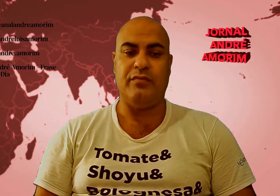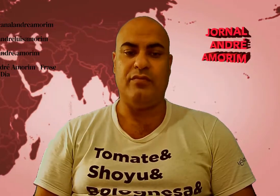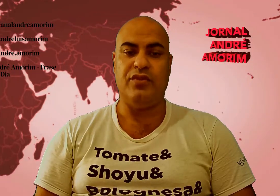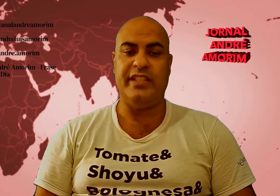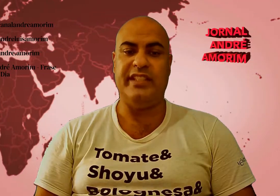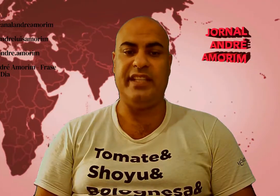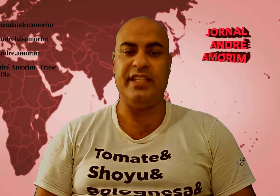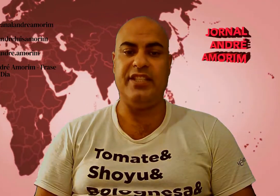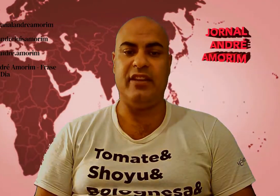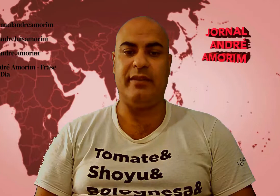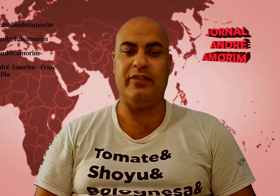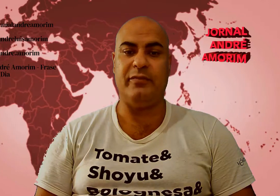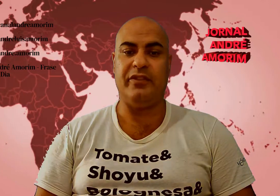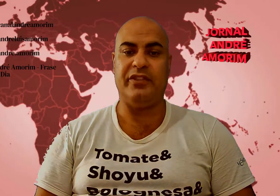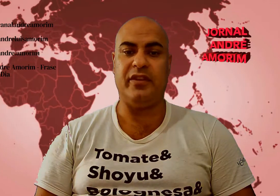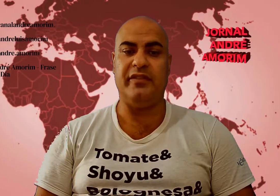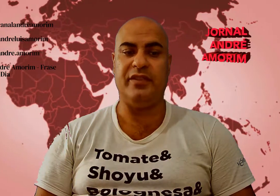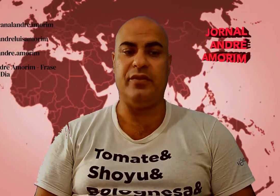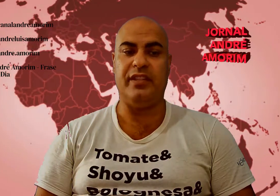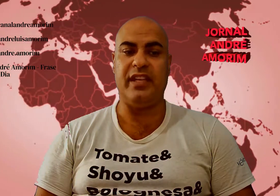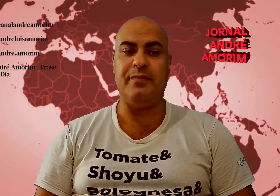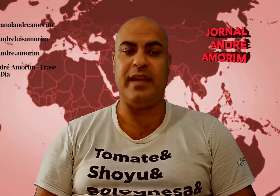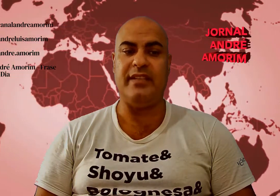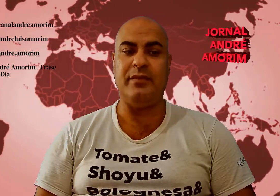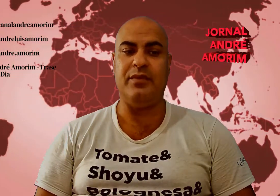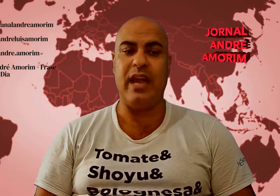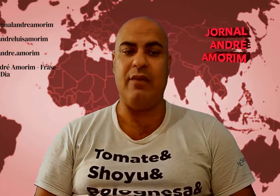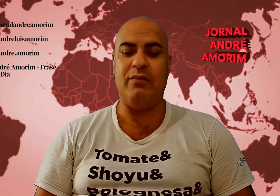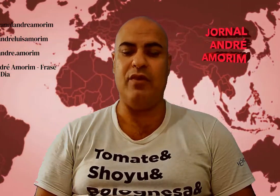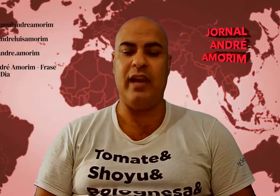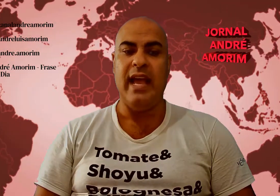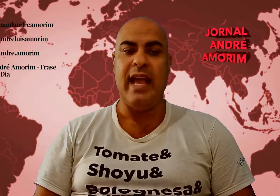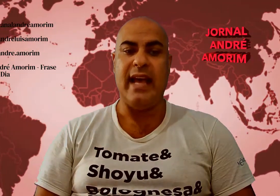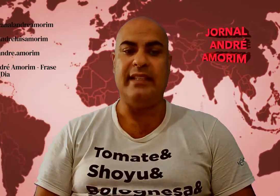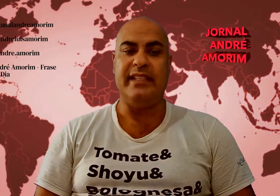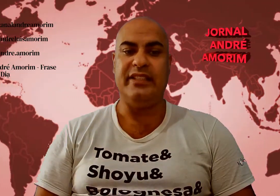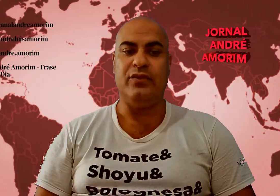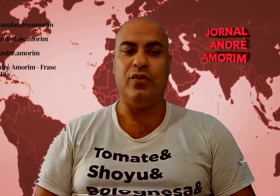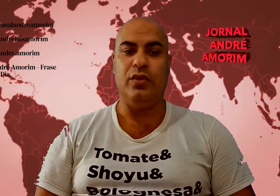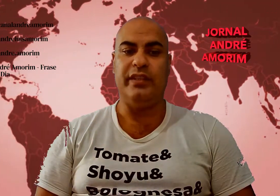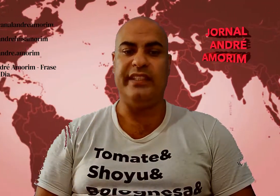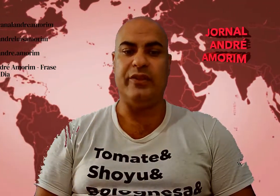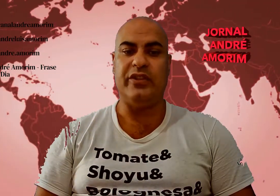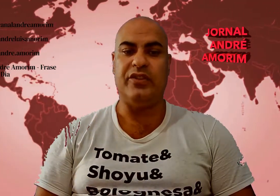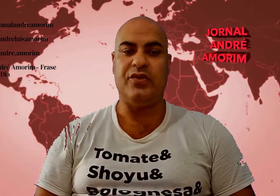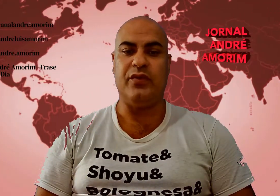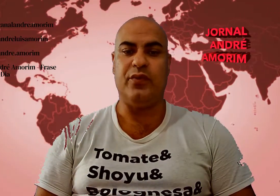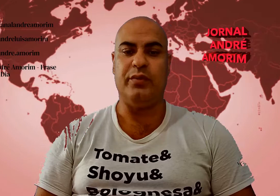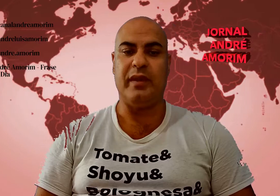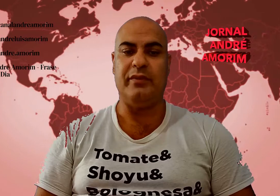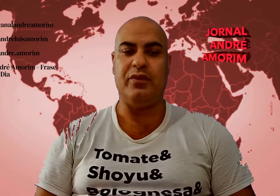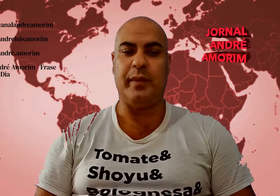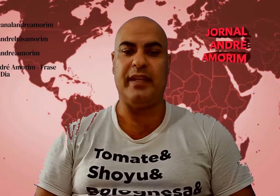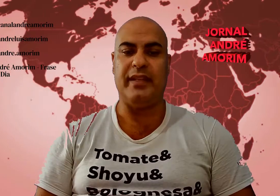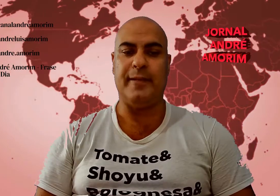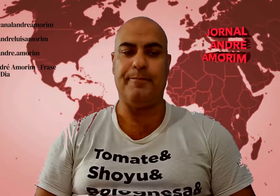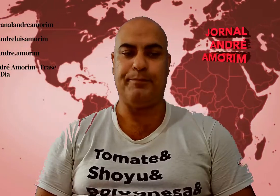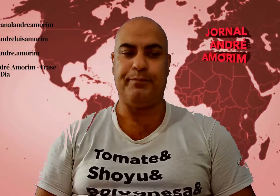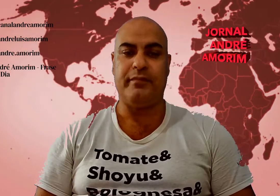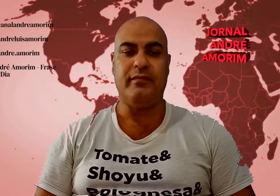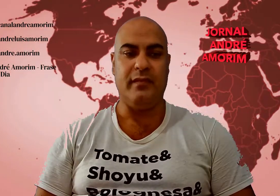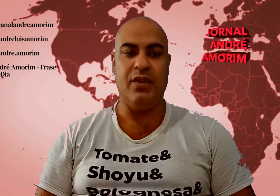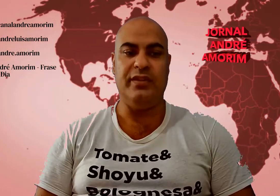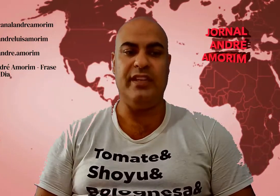pedido de namoro. No dia seguinte, eu abri os meus stories e coloquei que parâmetro é o amor, a intenção do outro que saiu da zona de conforto para me